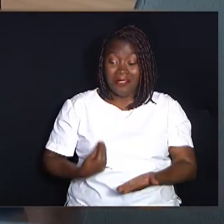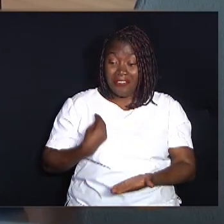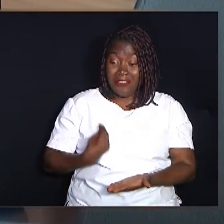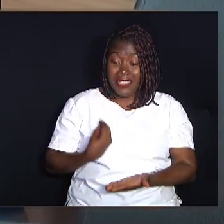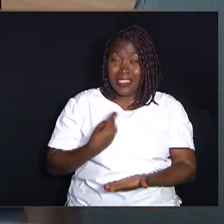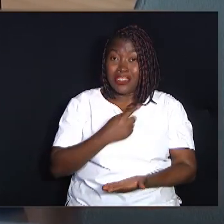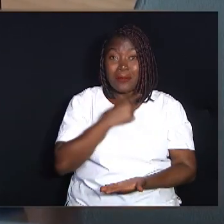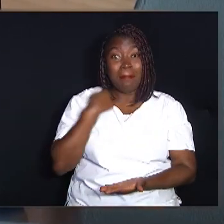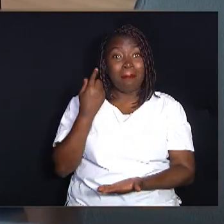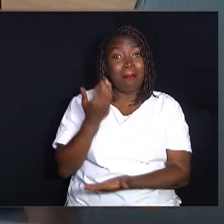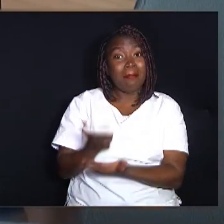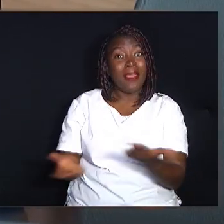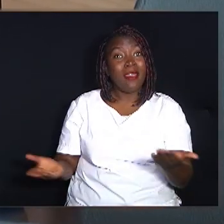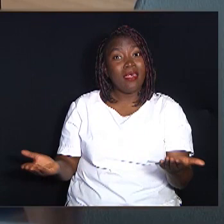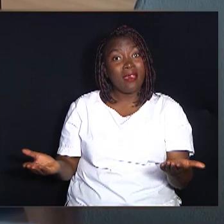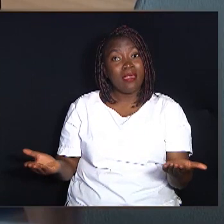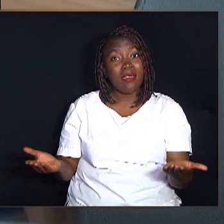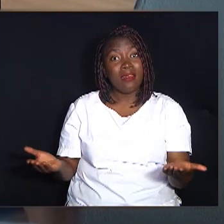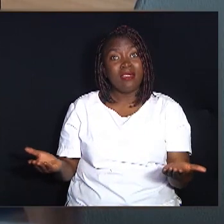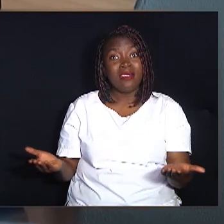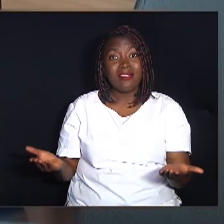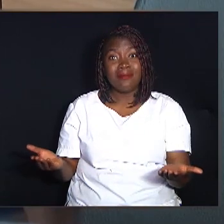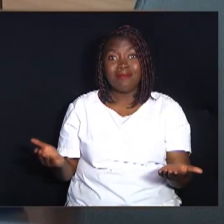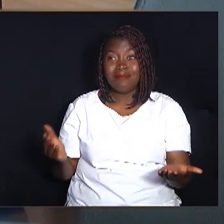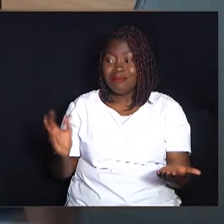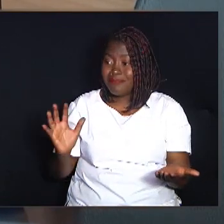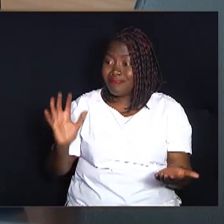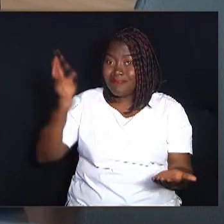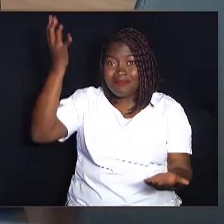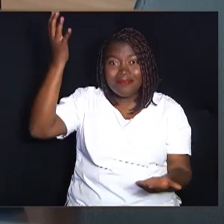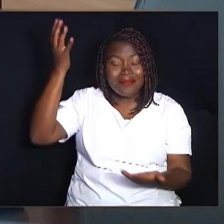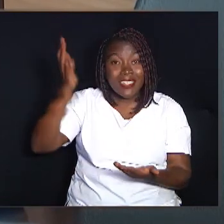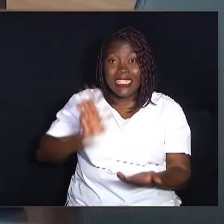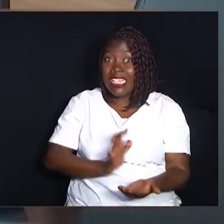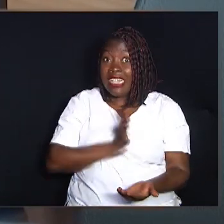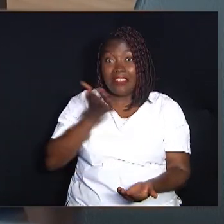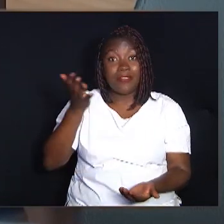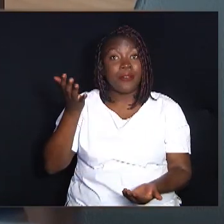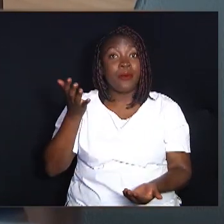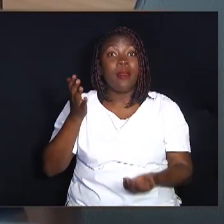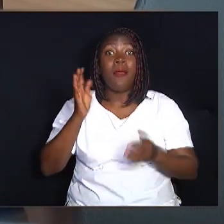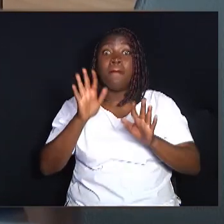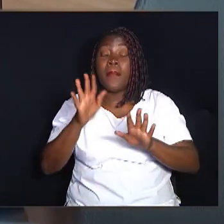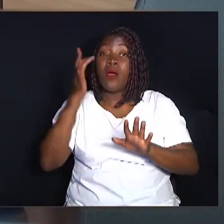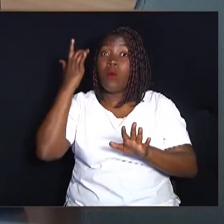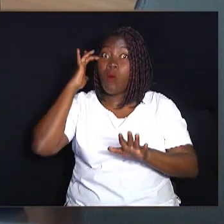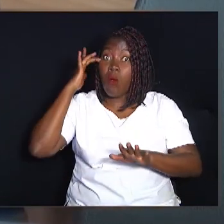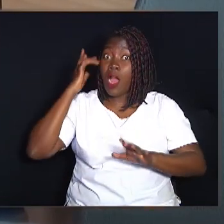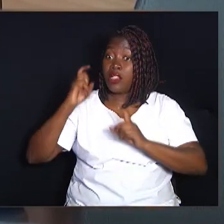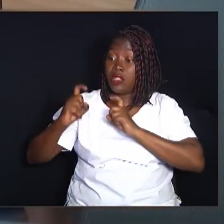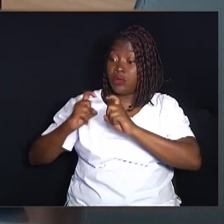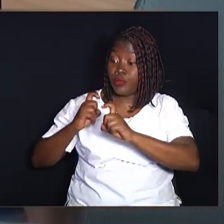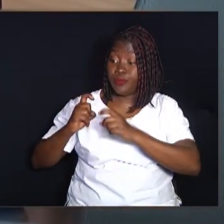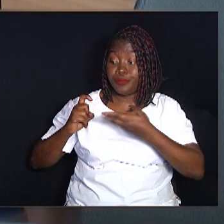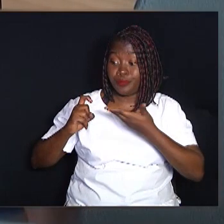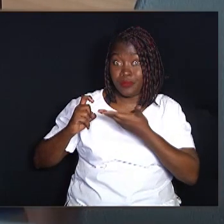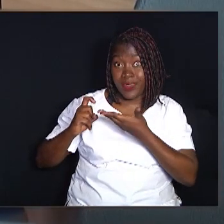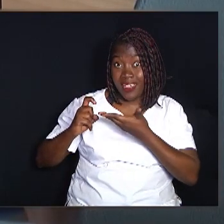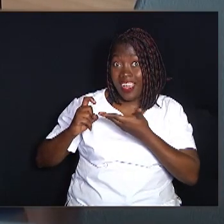perdidas aí numa situação tão terrível. Mas eu acho que esse debate,